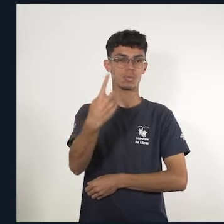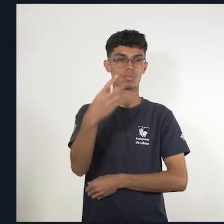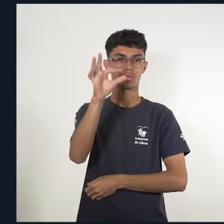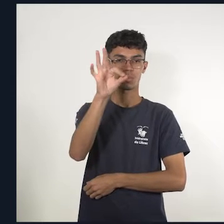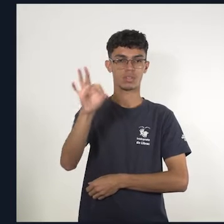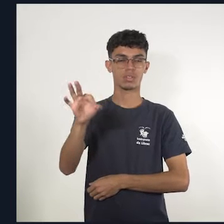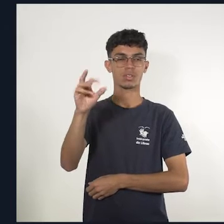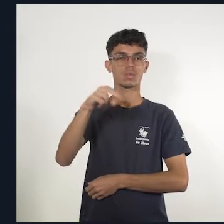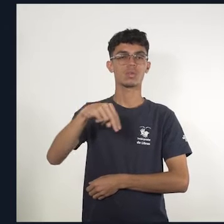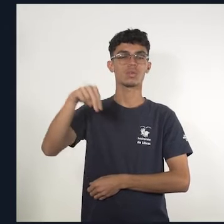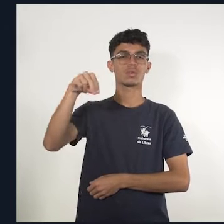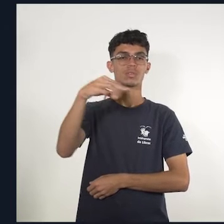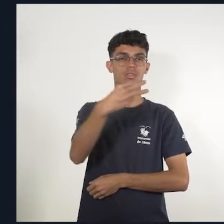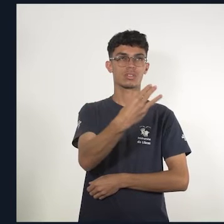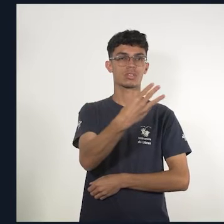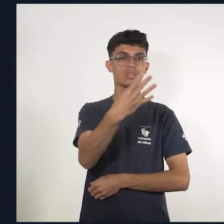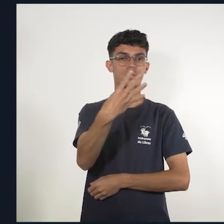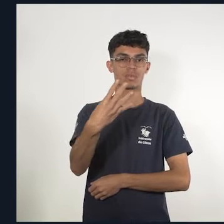com